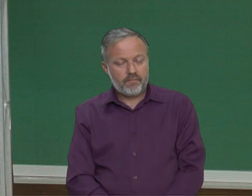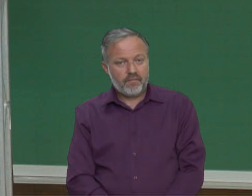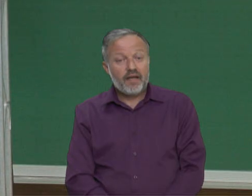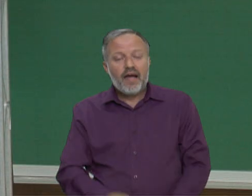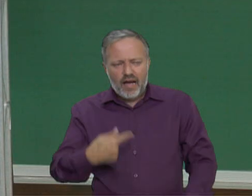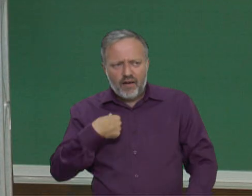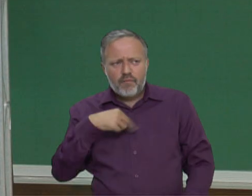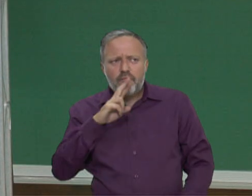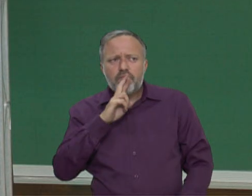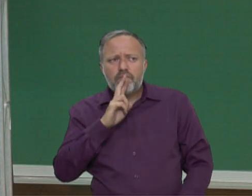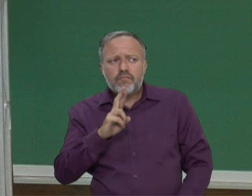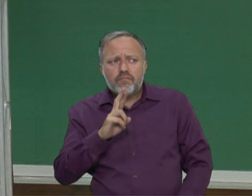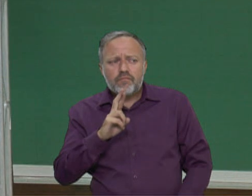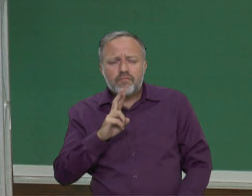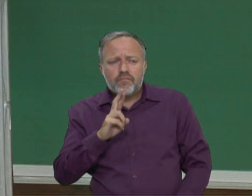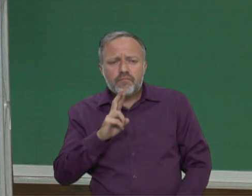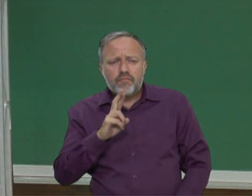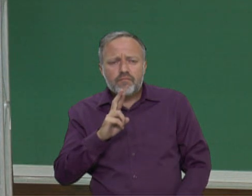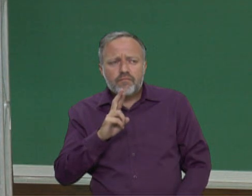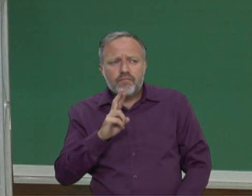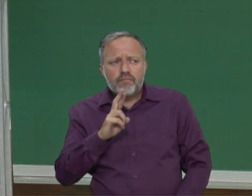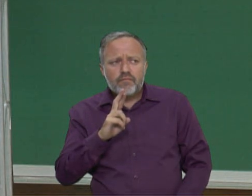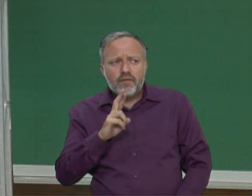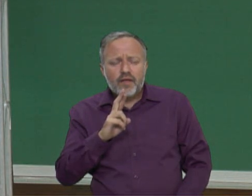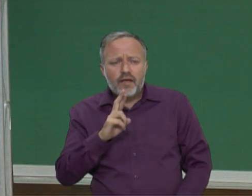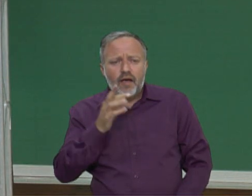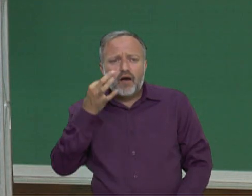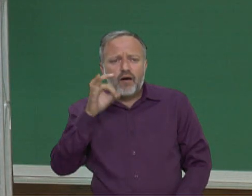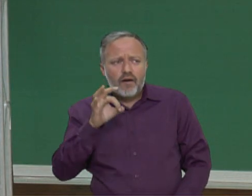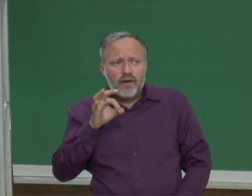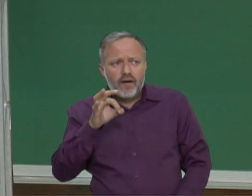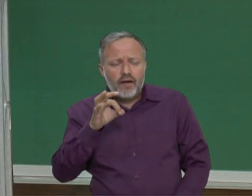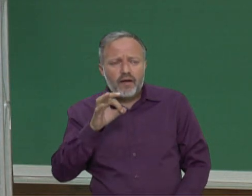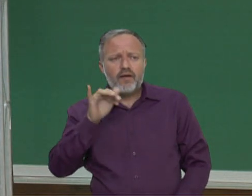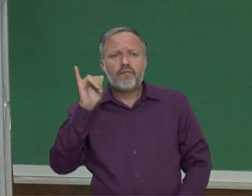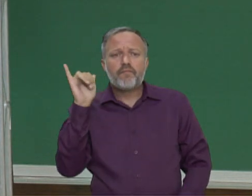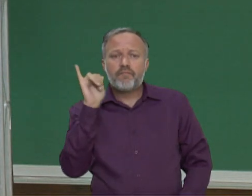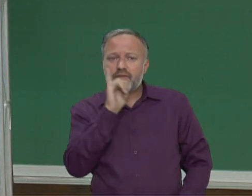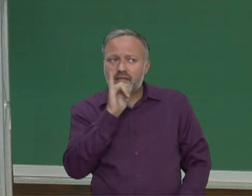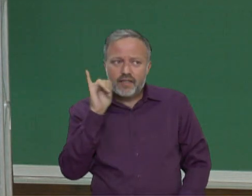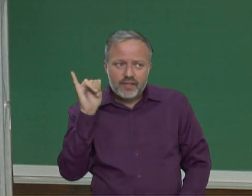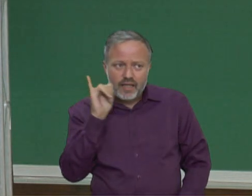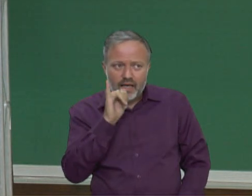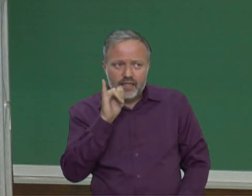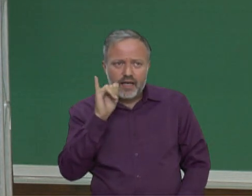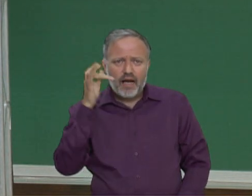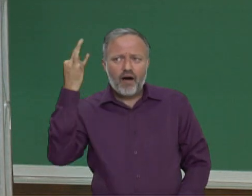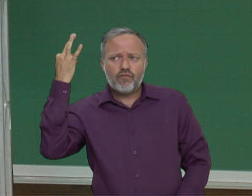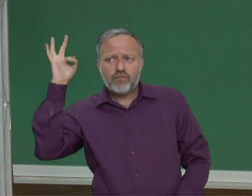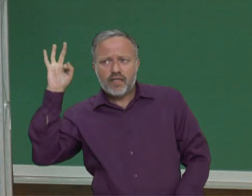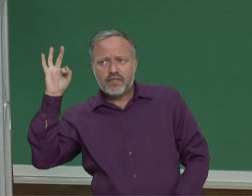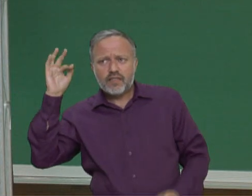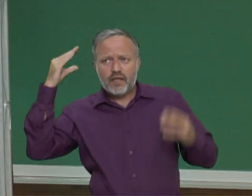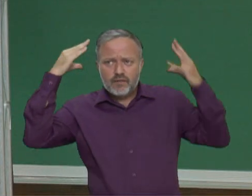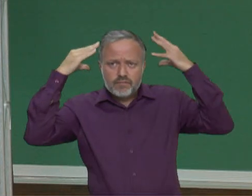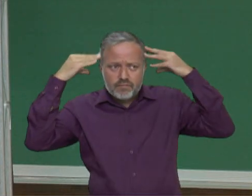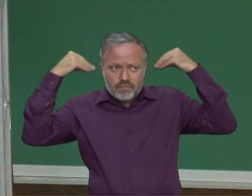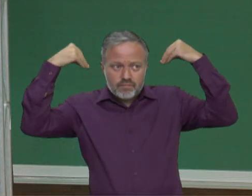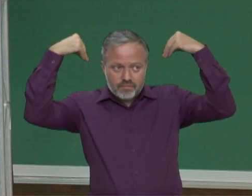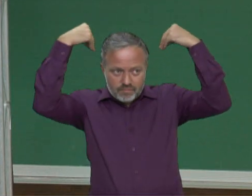Vamos lá responder? Muito bem, resposta correta é Itália, França e Holanda. Sim,